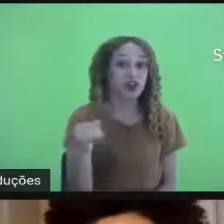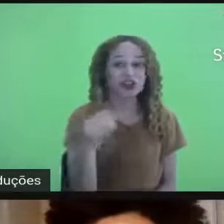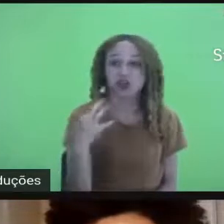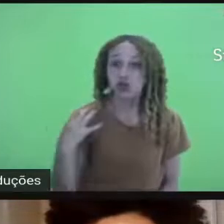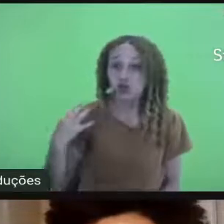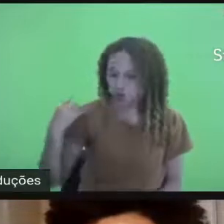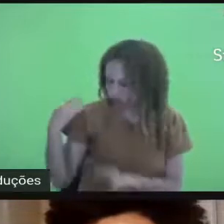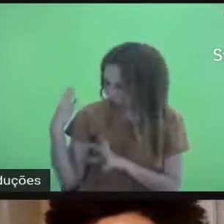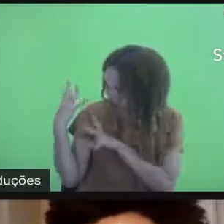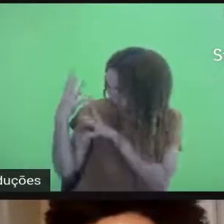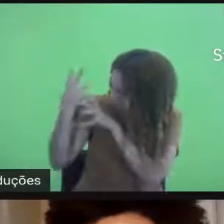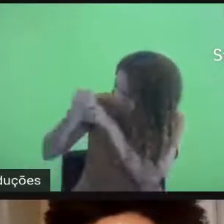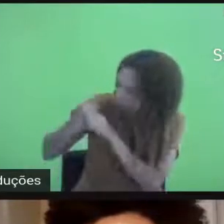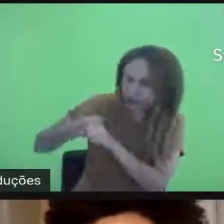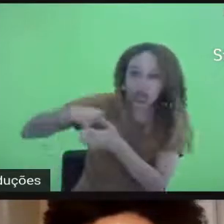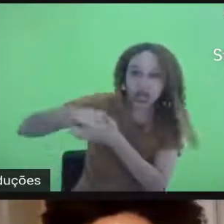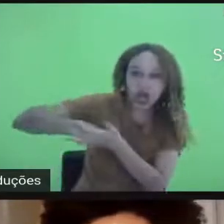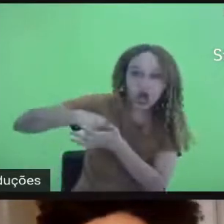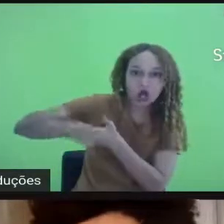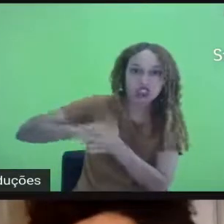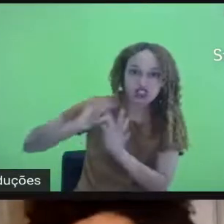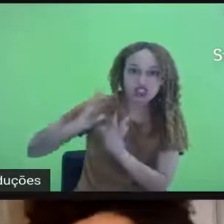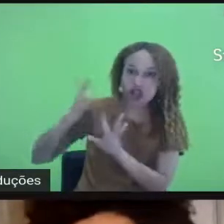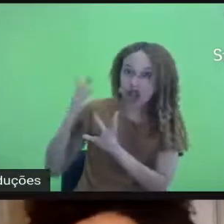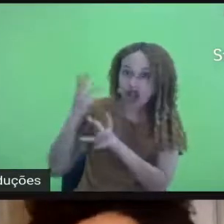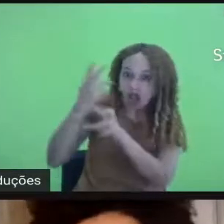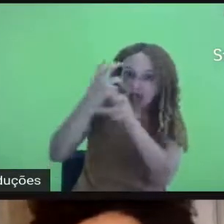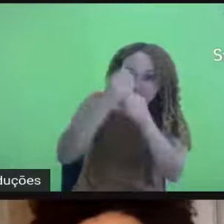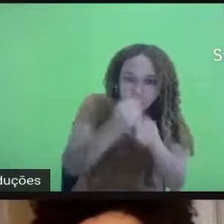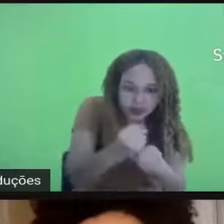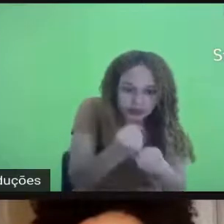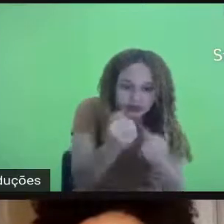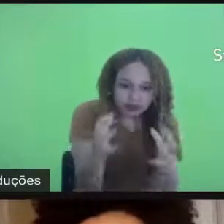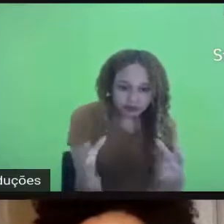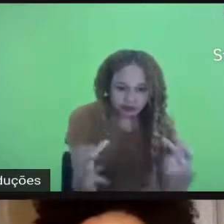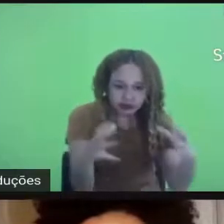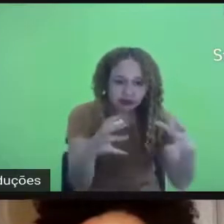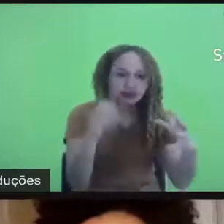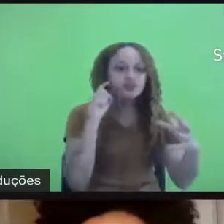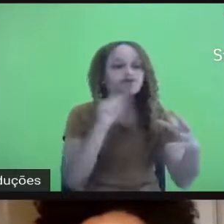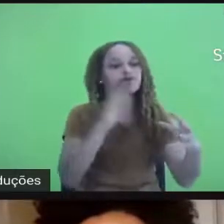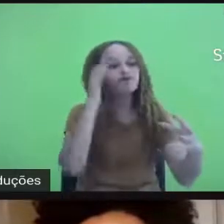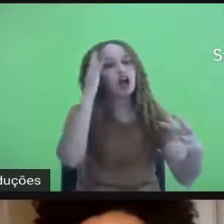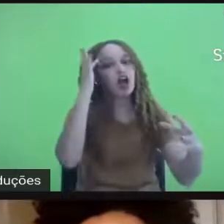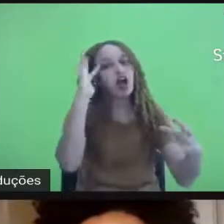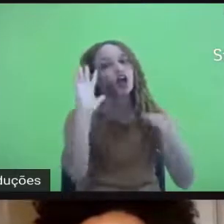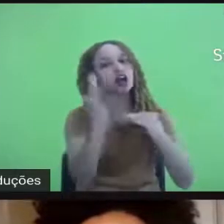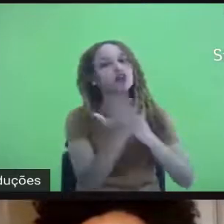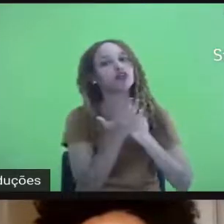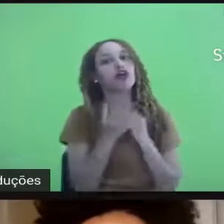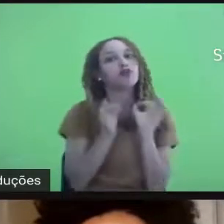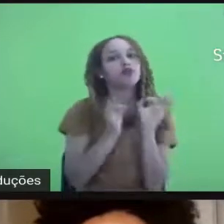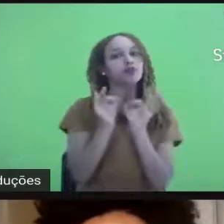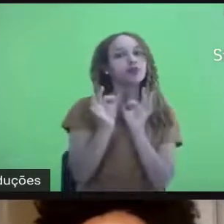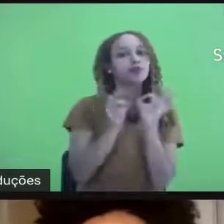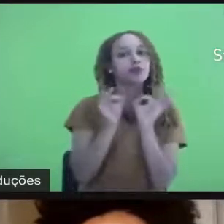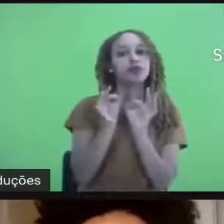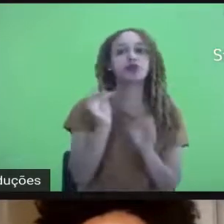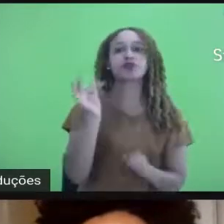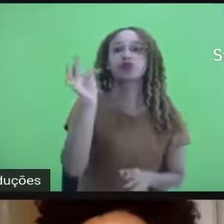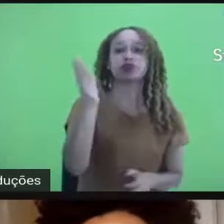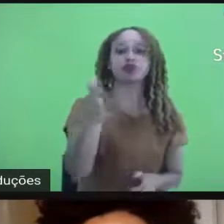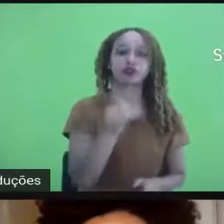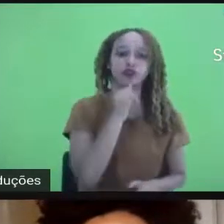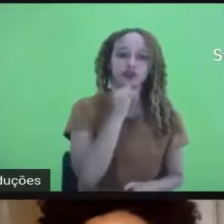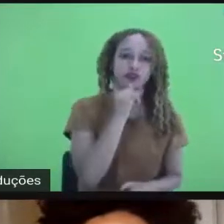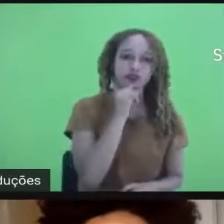luta para já desenhar o que a gente quer para o futuro. Sabe? Desenhar o que a gente quer para o futuro mesmo. Assim. Então, a gente tem, por exemplo,